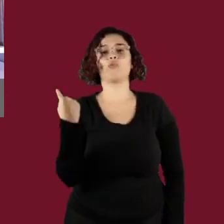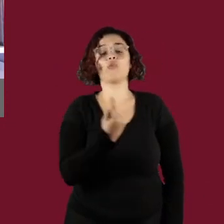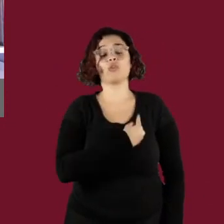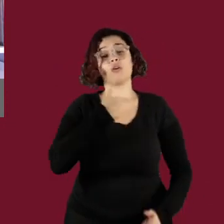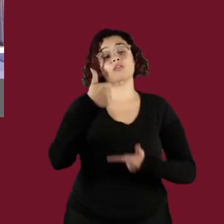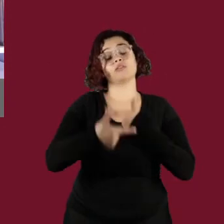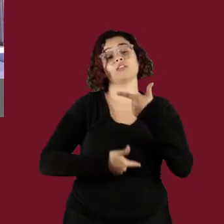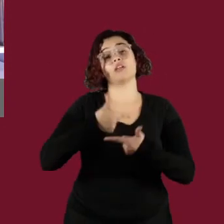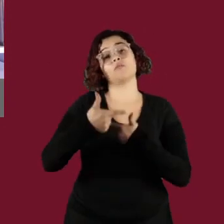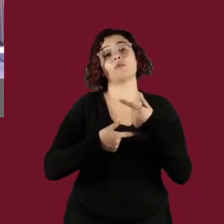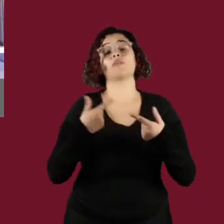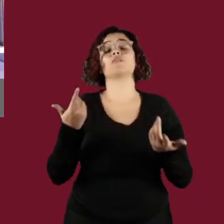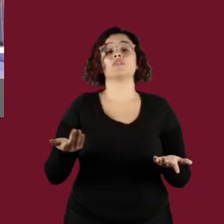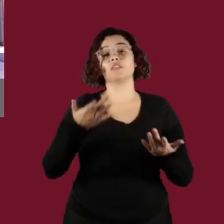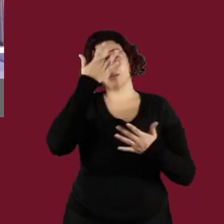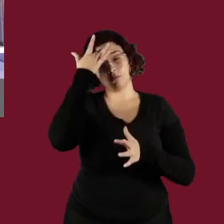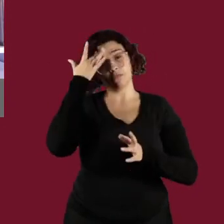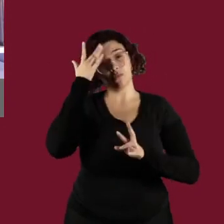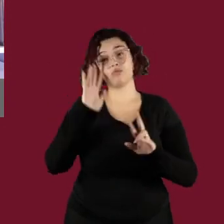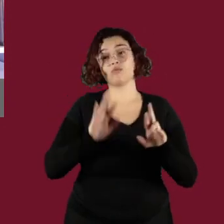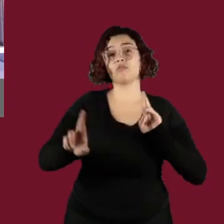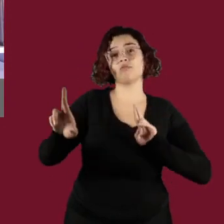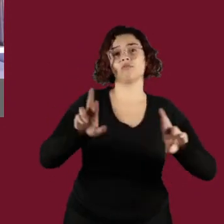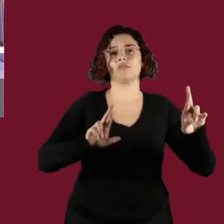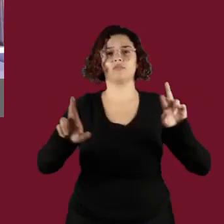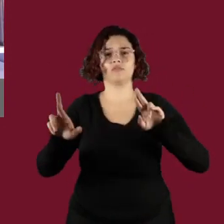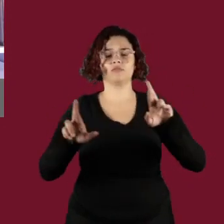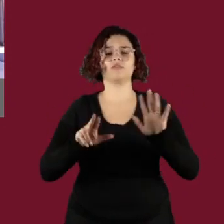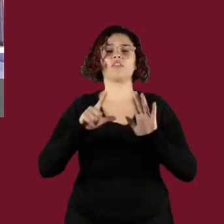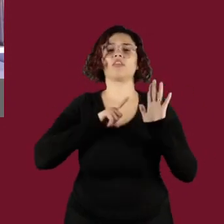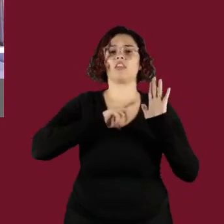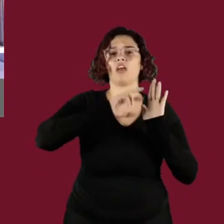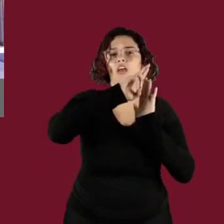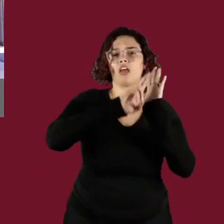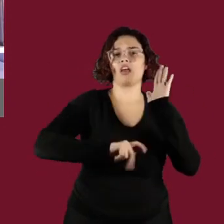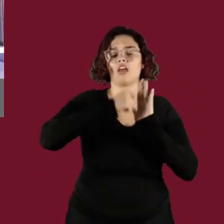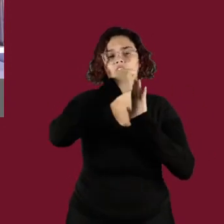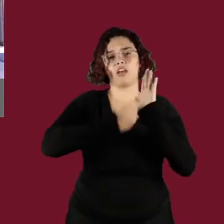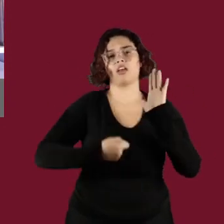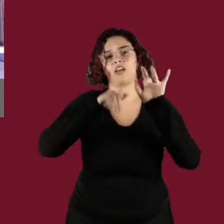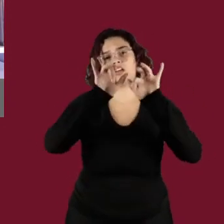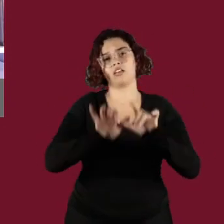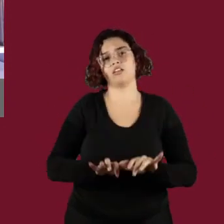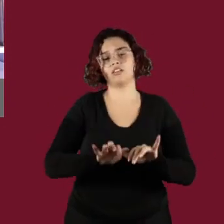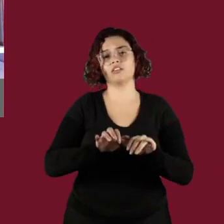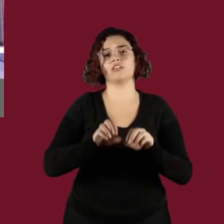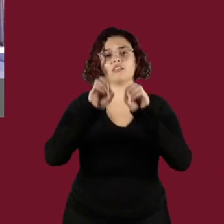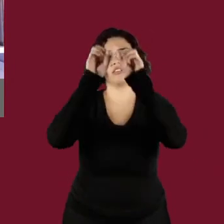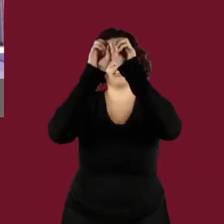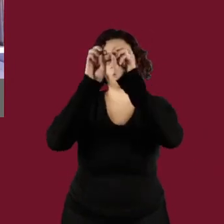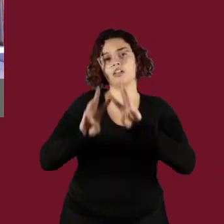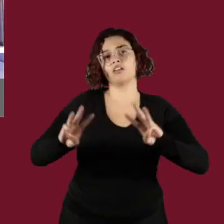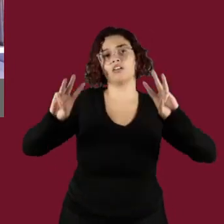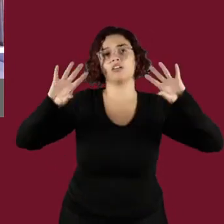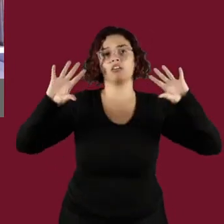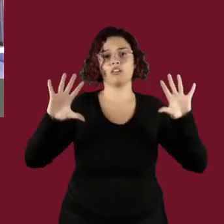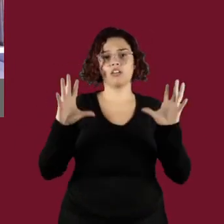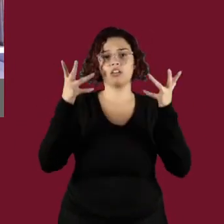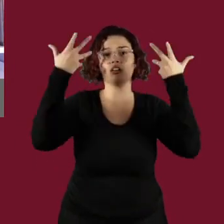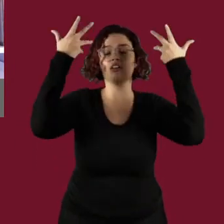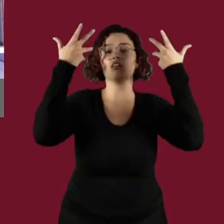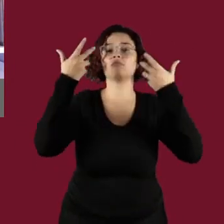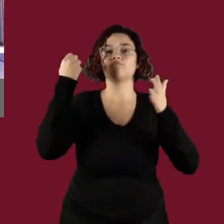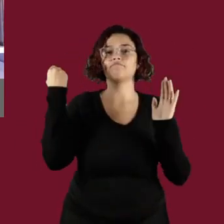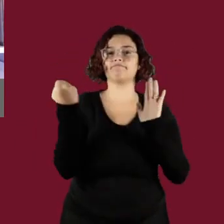Os nossos correspondentes também no terreno, além de relatórios que saem das Nações Unidas, além de eventos que têm um forte componente